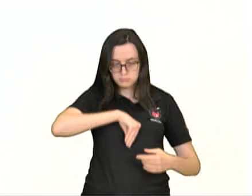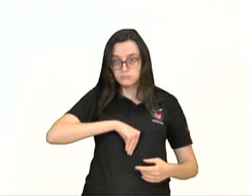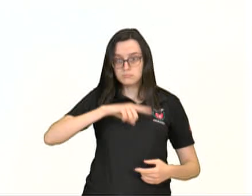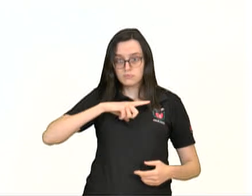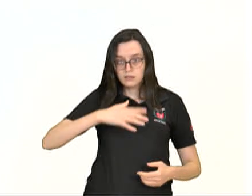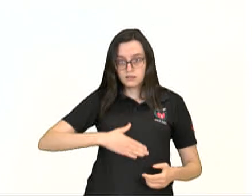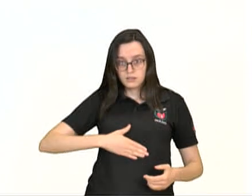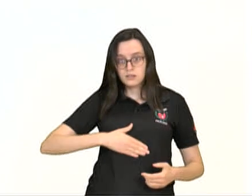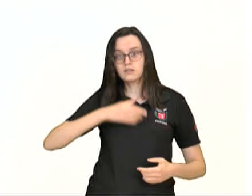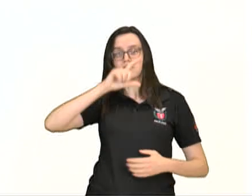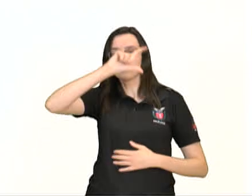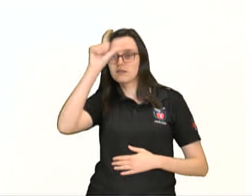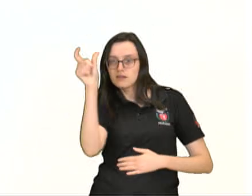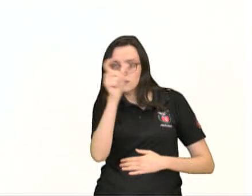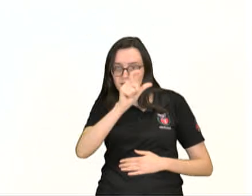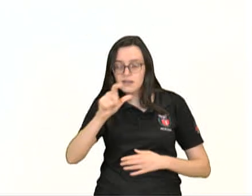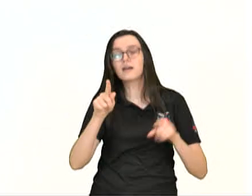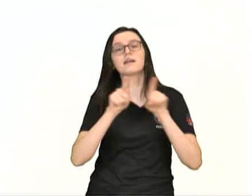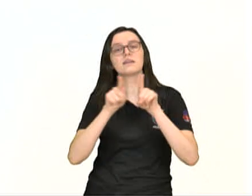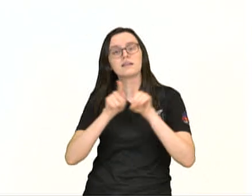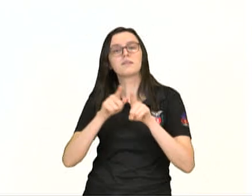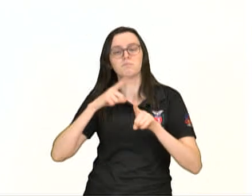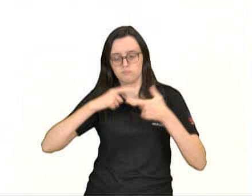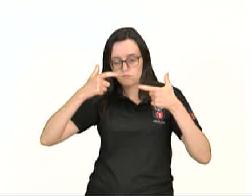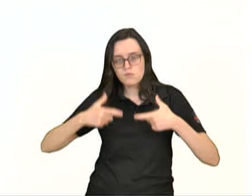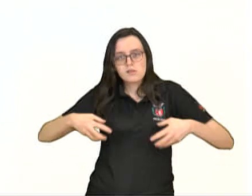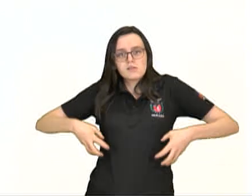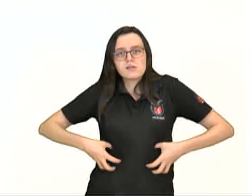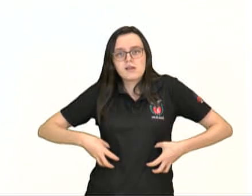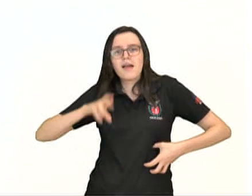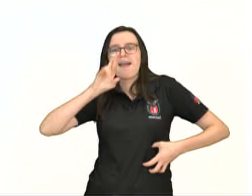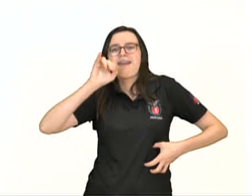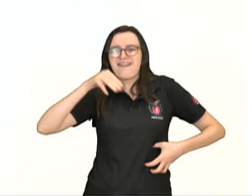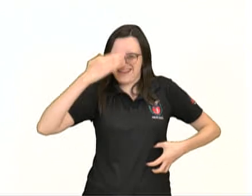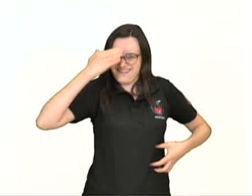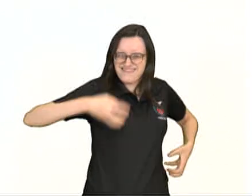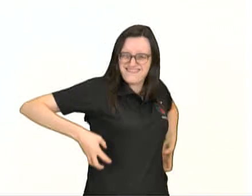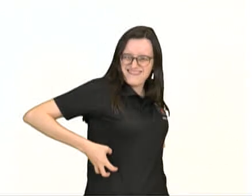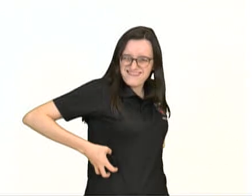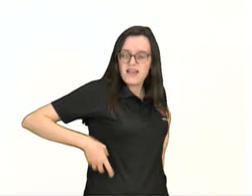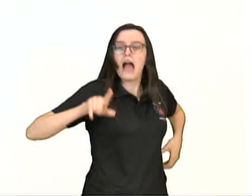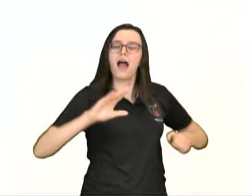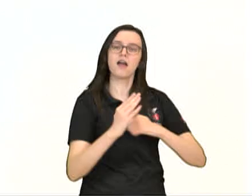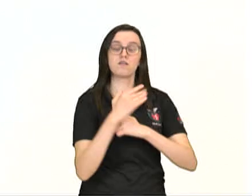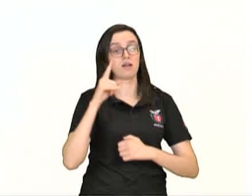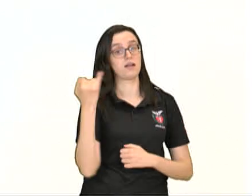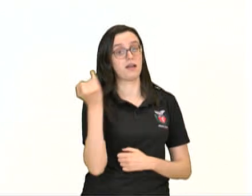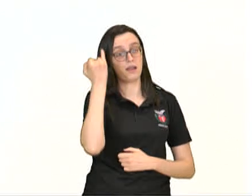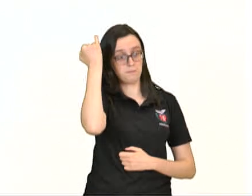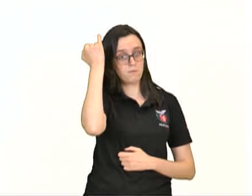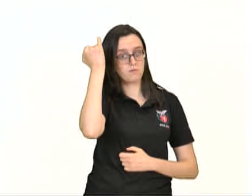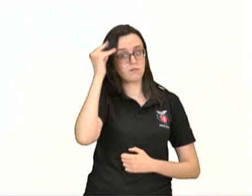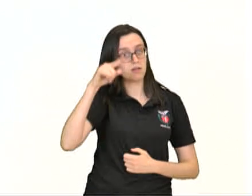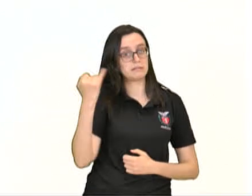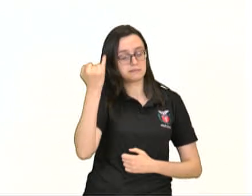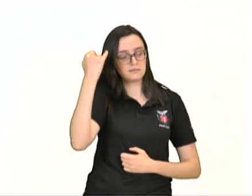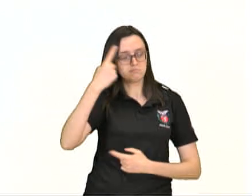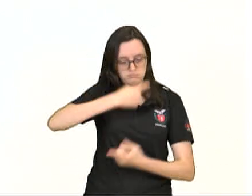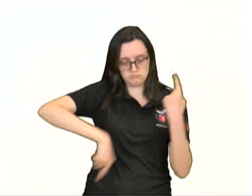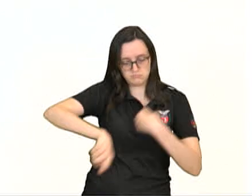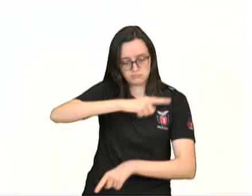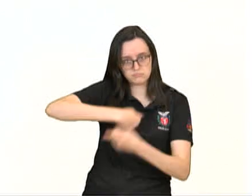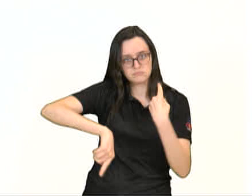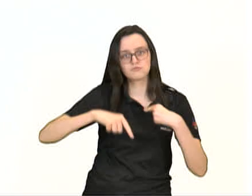nos rins. Se ele transporta, ele leva para onde, ele ajuda a levar onde precisa. Isso é importante. Os nutrientes precisam estar